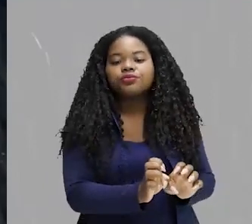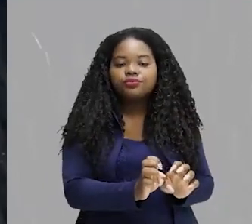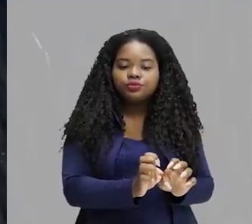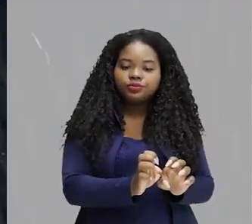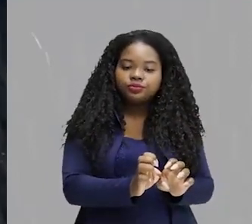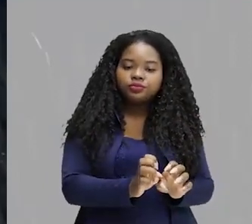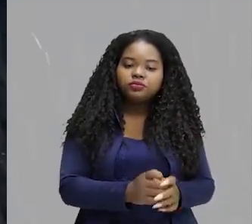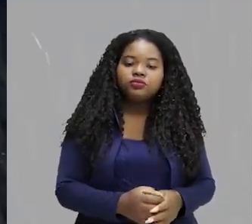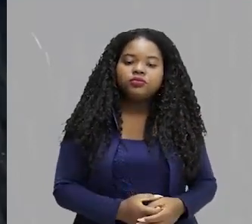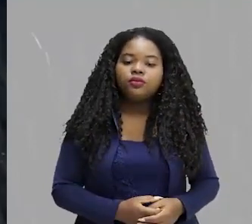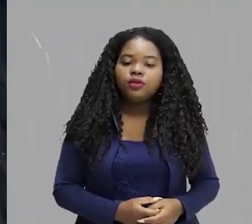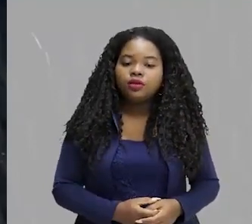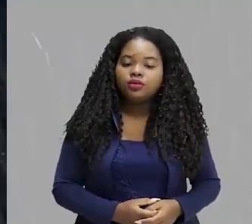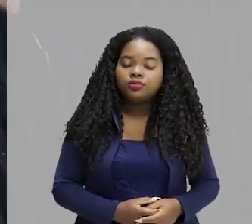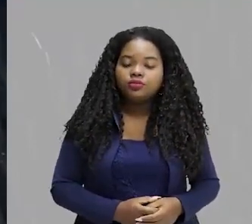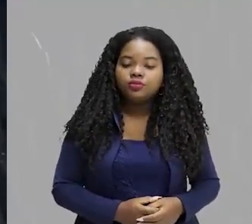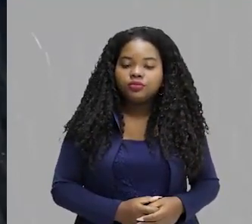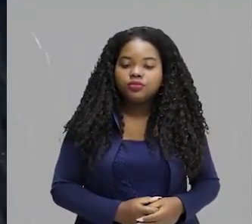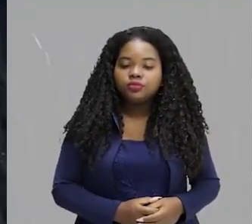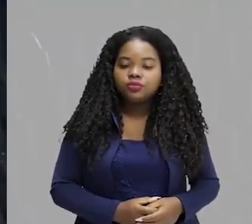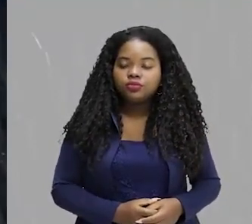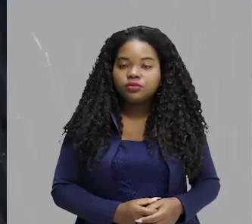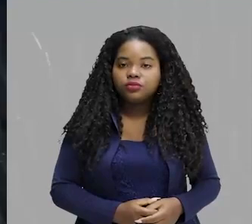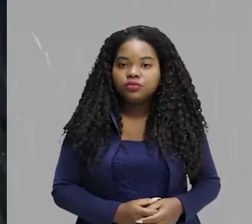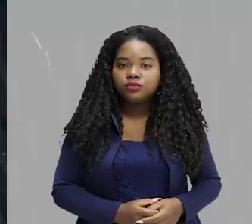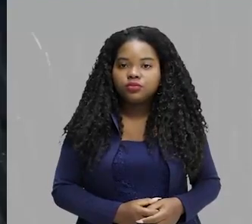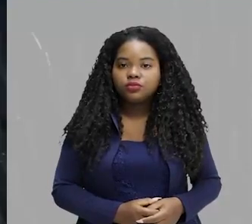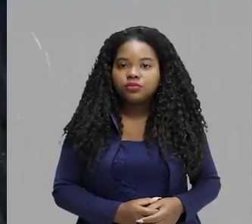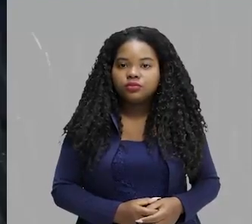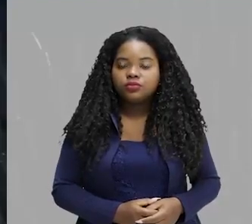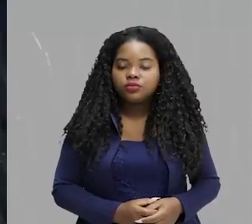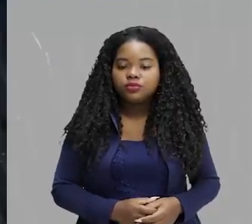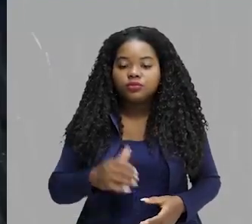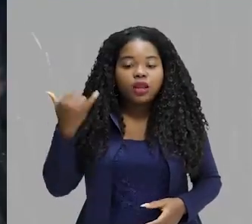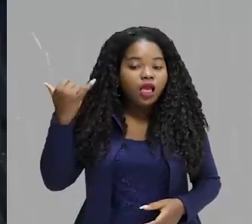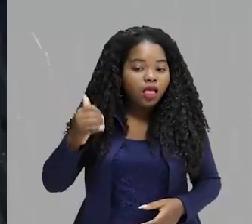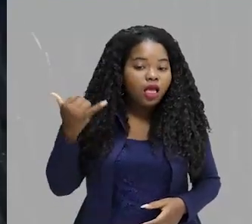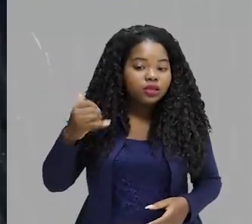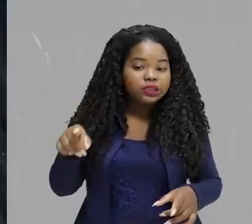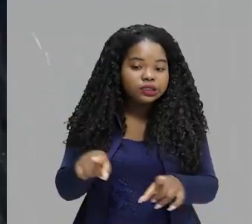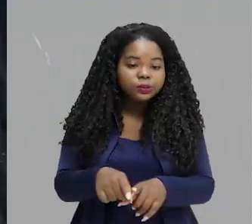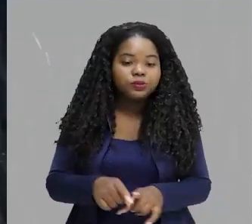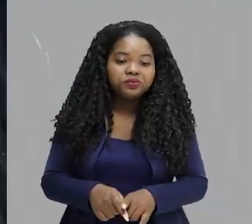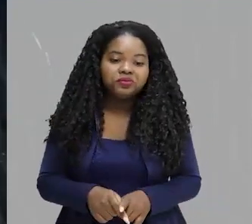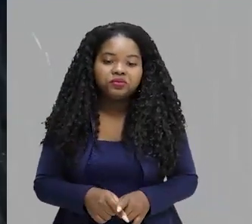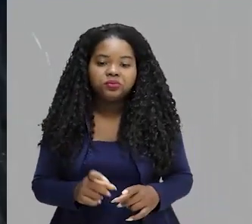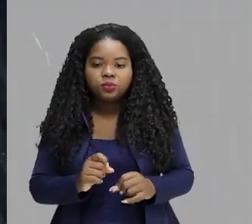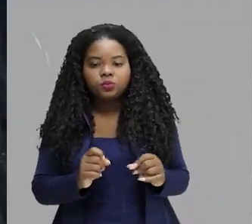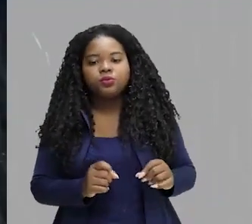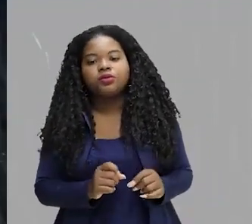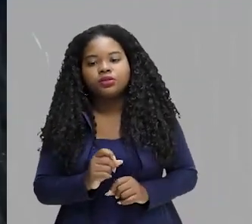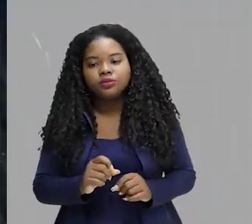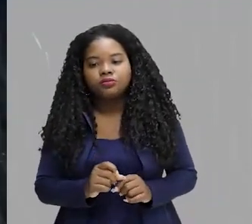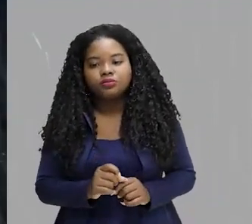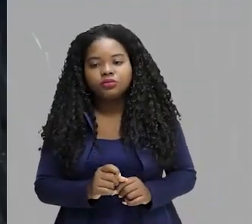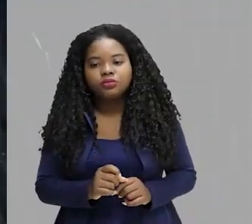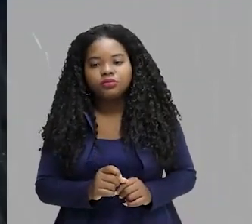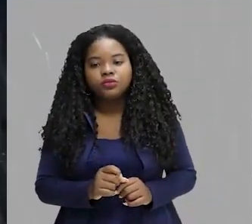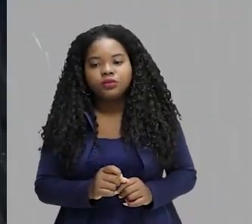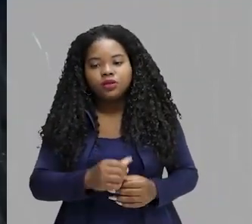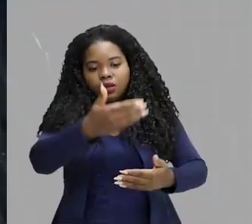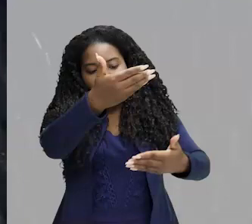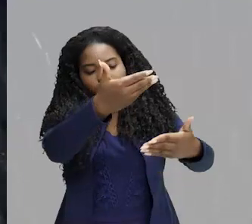ser cronológica ou não, de eventos. O poema narrativo tanto pode ser longo, como, por exemplo, poemas